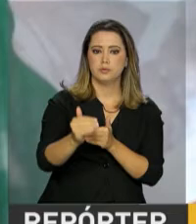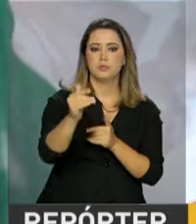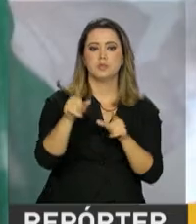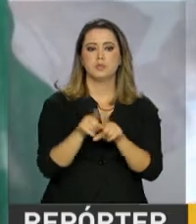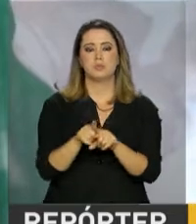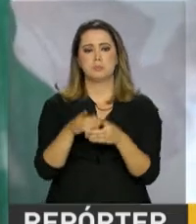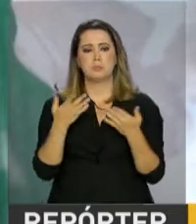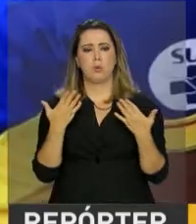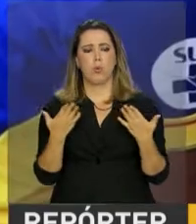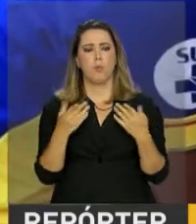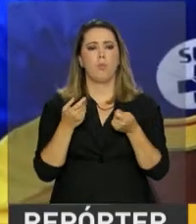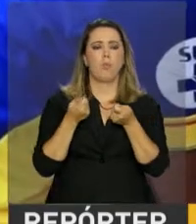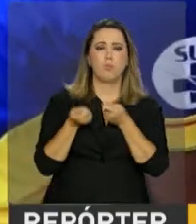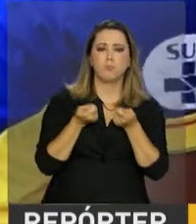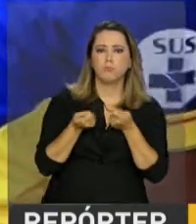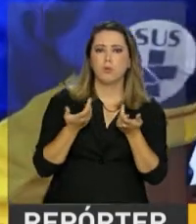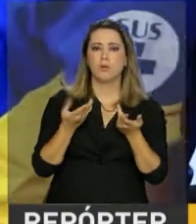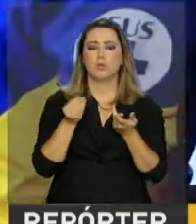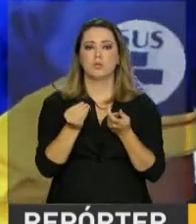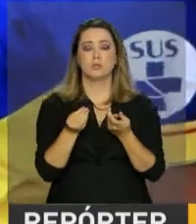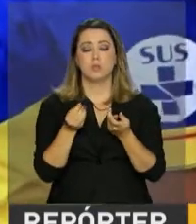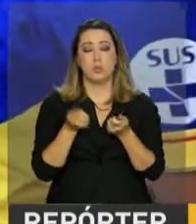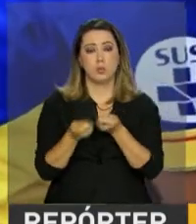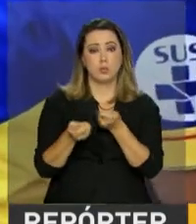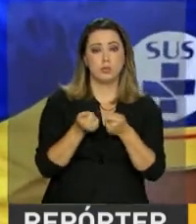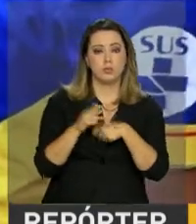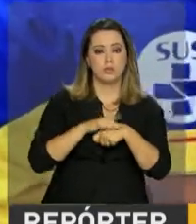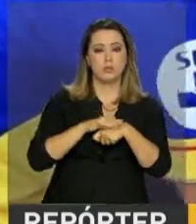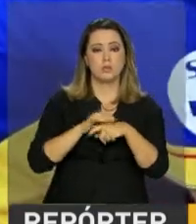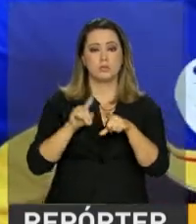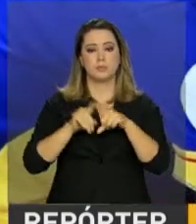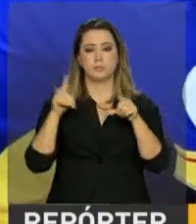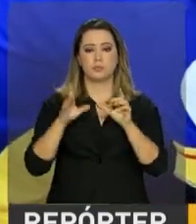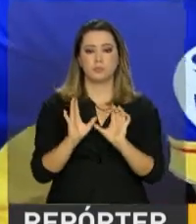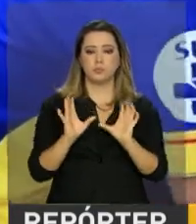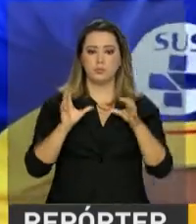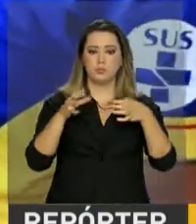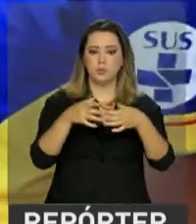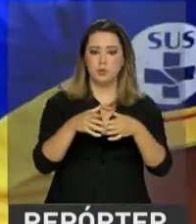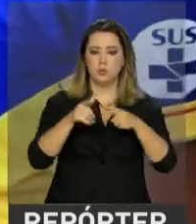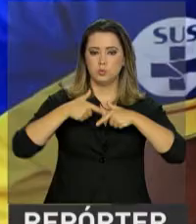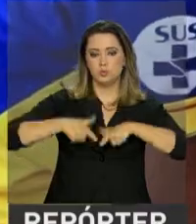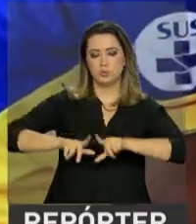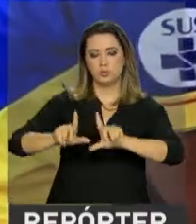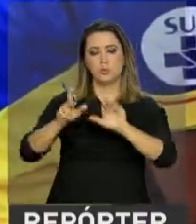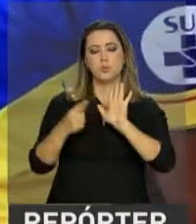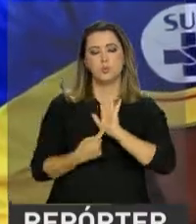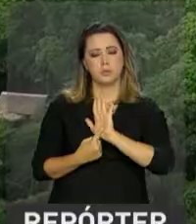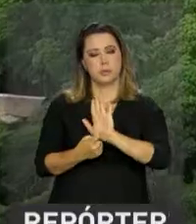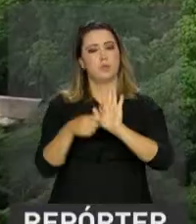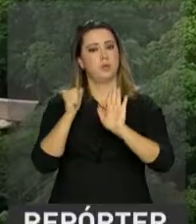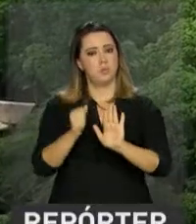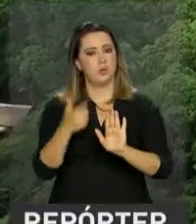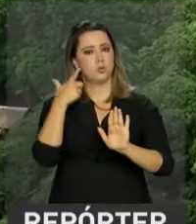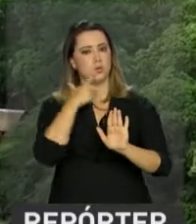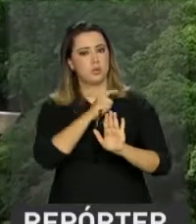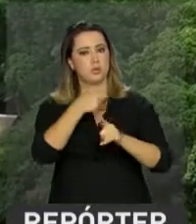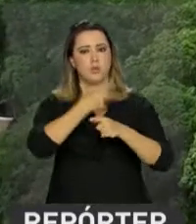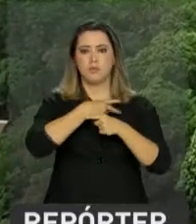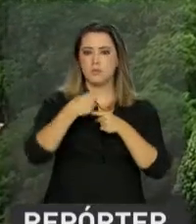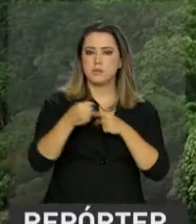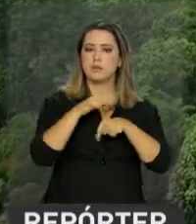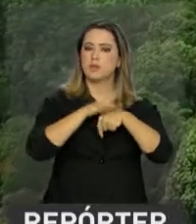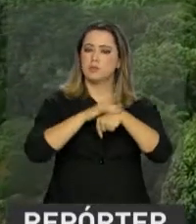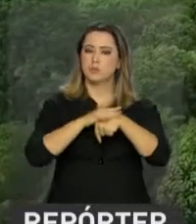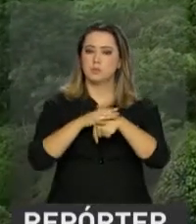doença mas ações premiadas pela organização panamericana de saúde mostraram que as saídas no parque do jaú